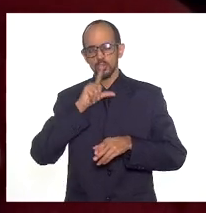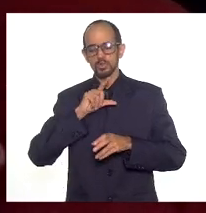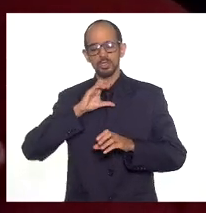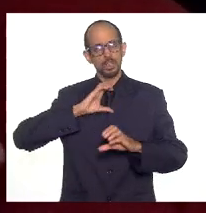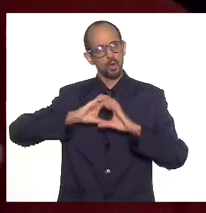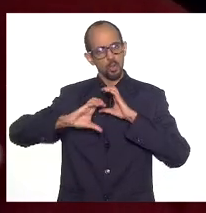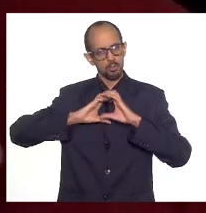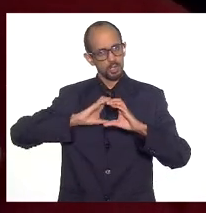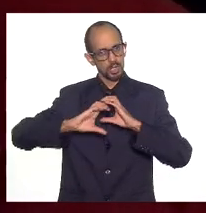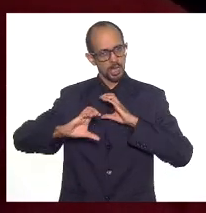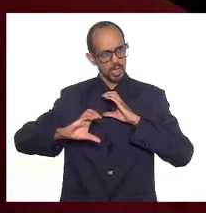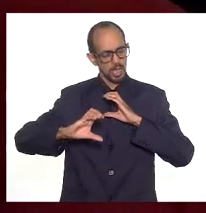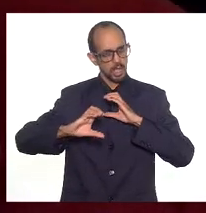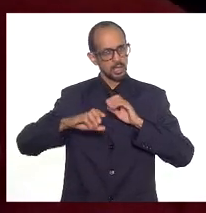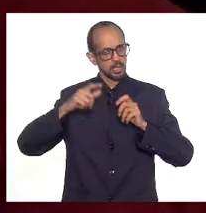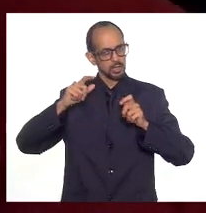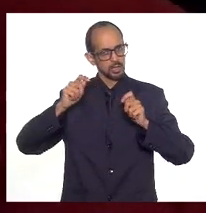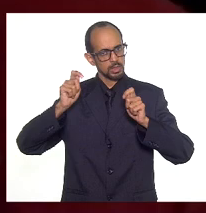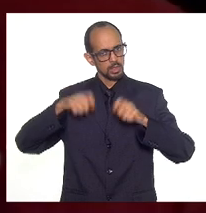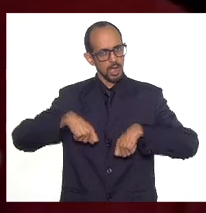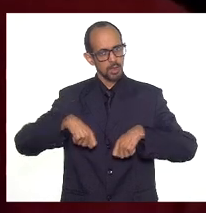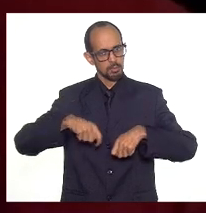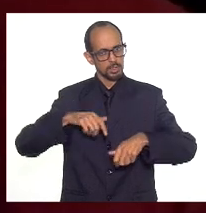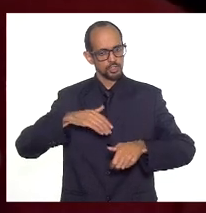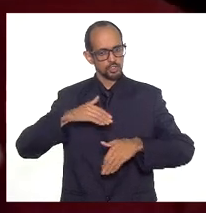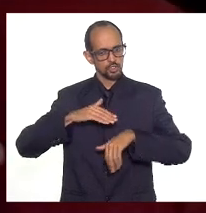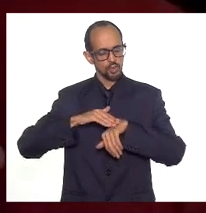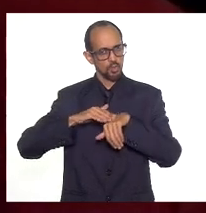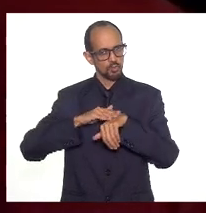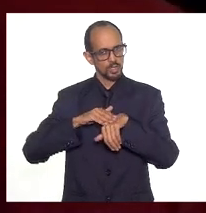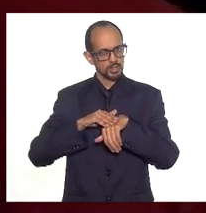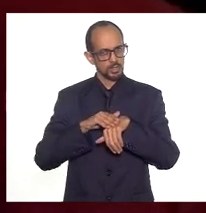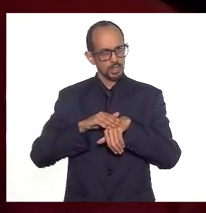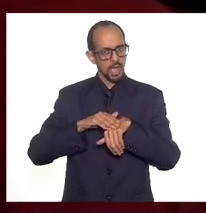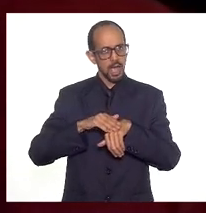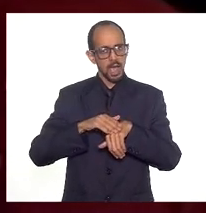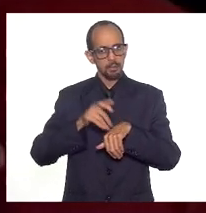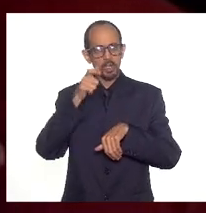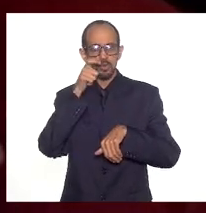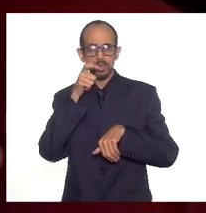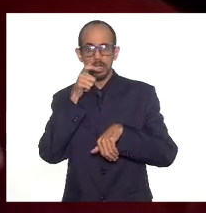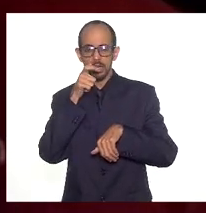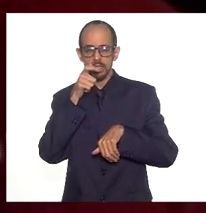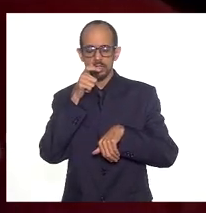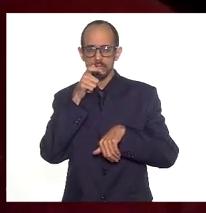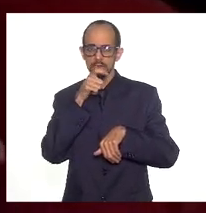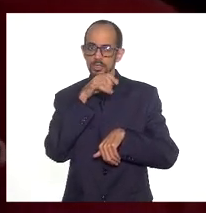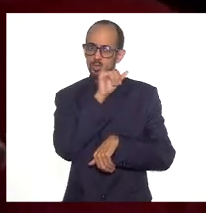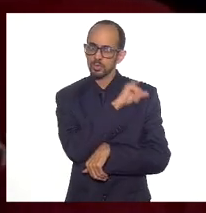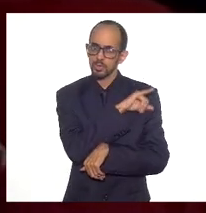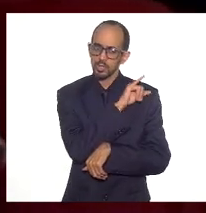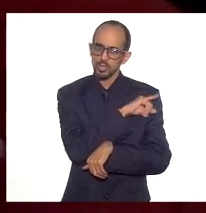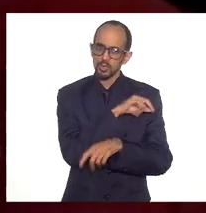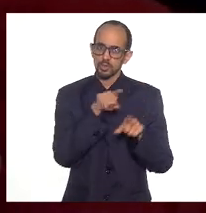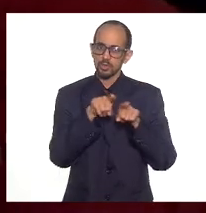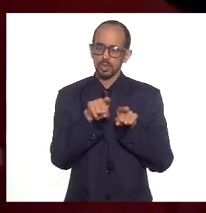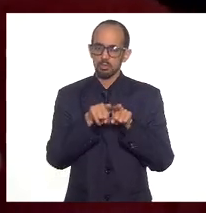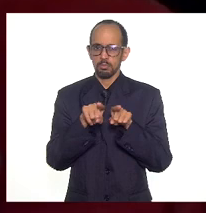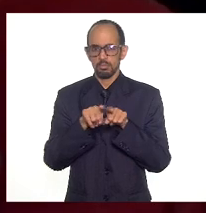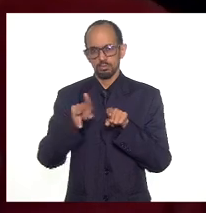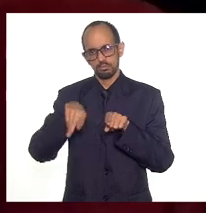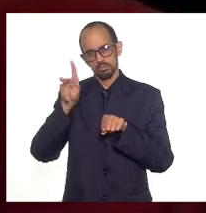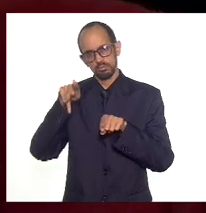podendo, né, discutir o interesse de ambas as partes, né, numa mesa de